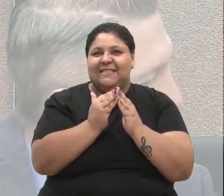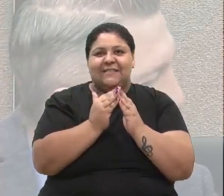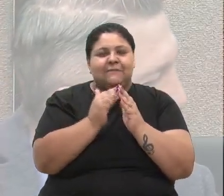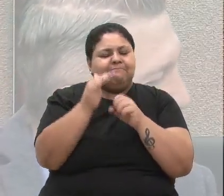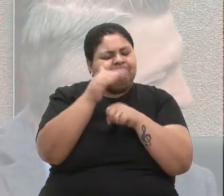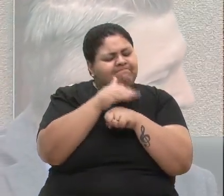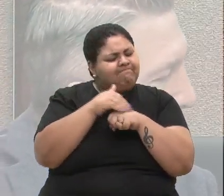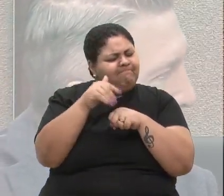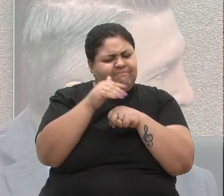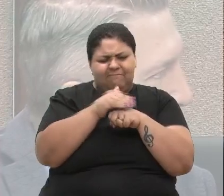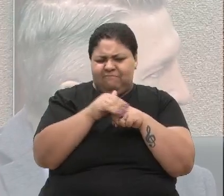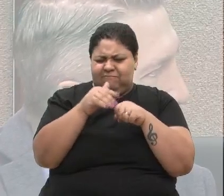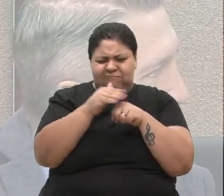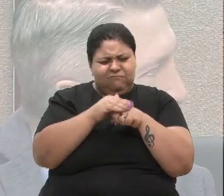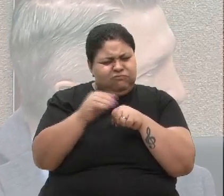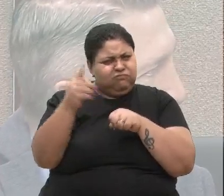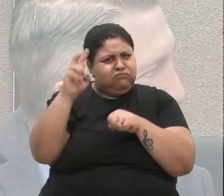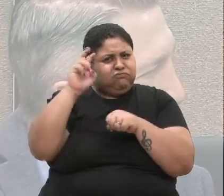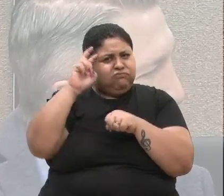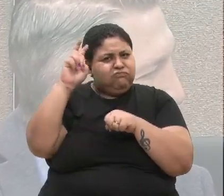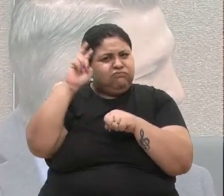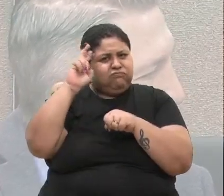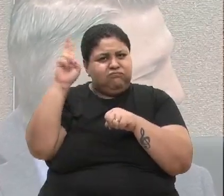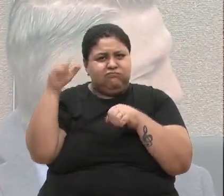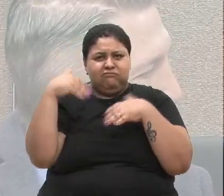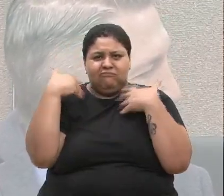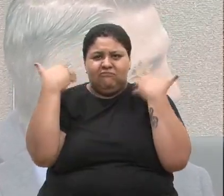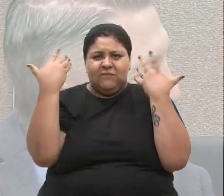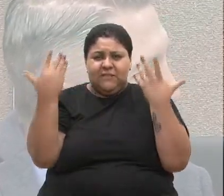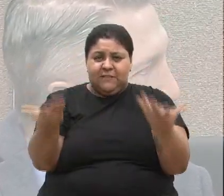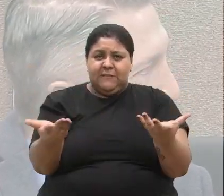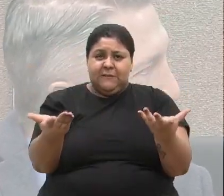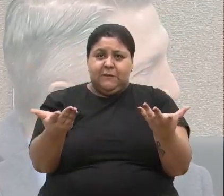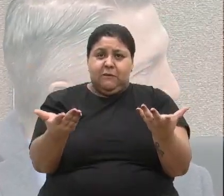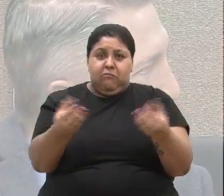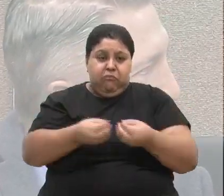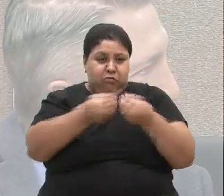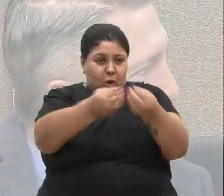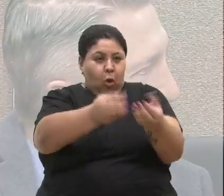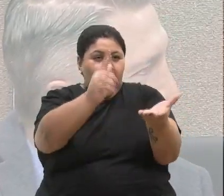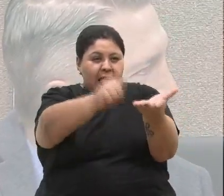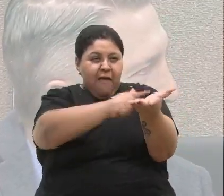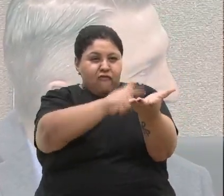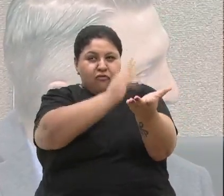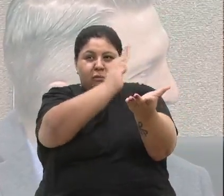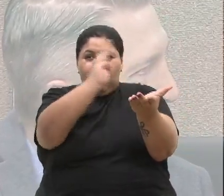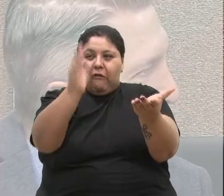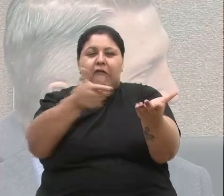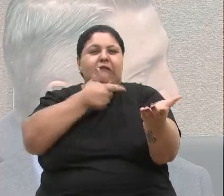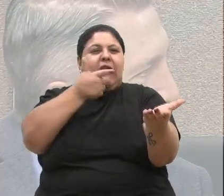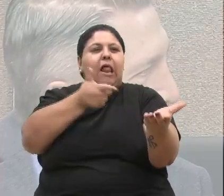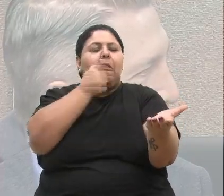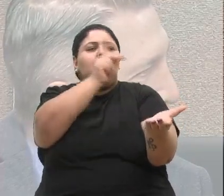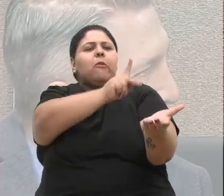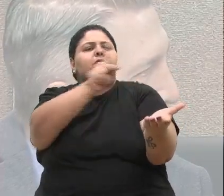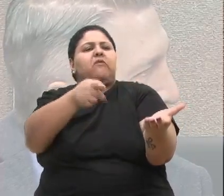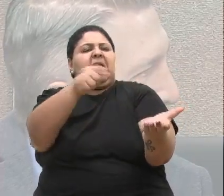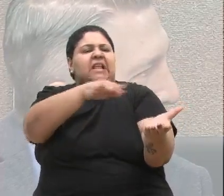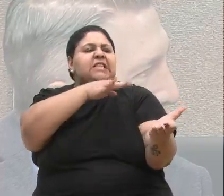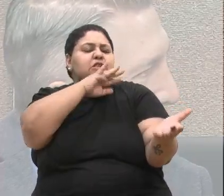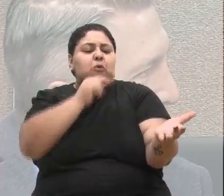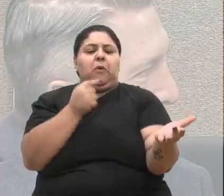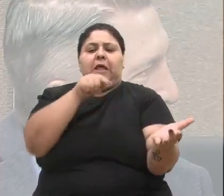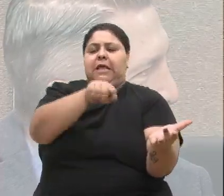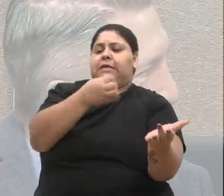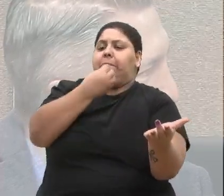gentileza intelectual e me colocou uma pilha de livros da sua biblioteca e dizendo assim: Zanquim, esse é ruim, Zanquim,